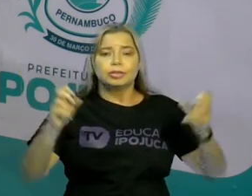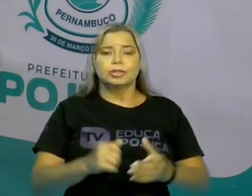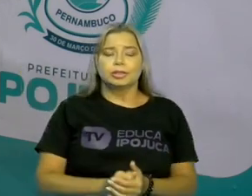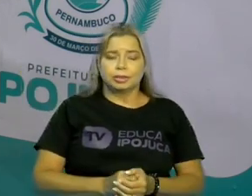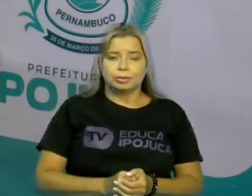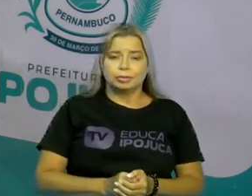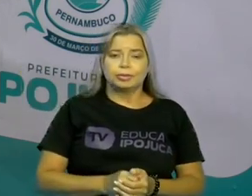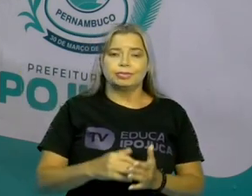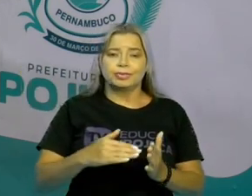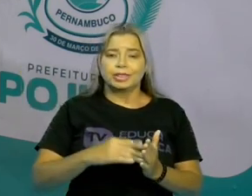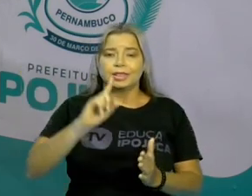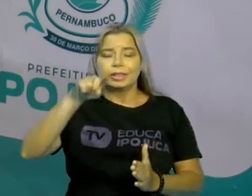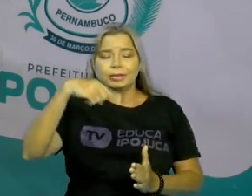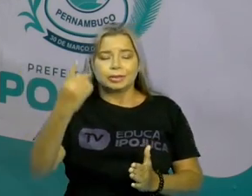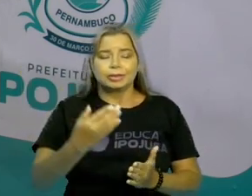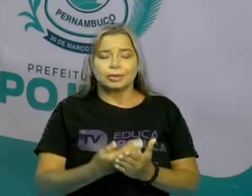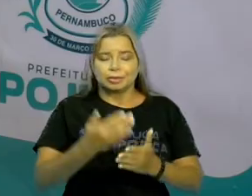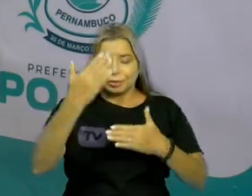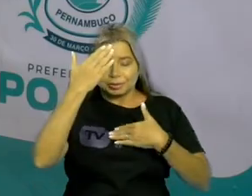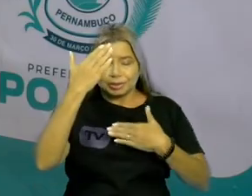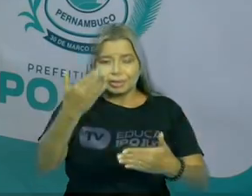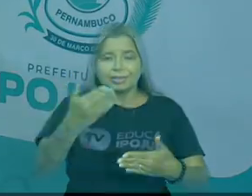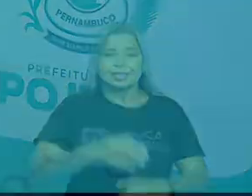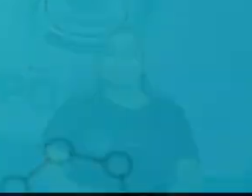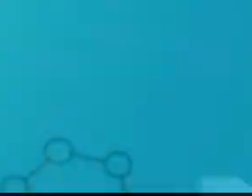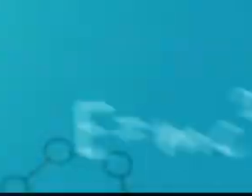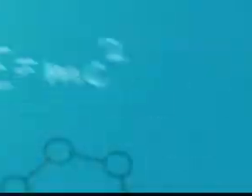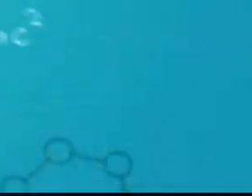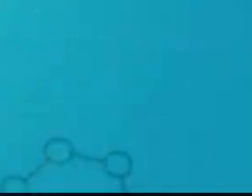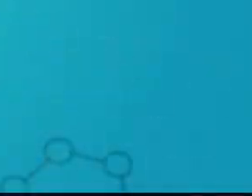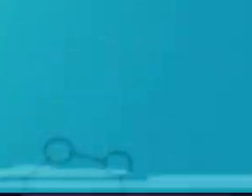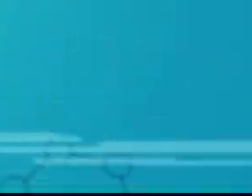vão aprender até lá graça e